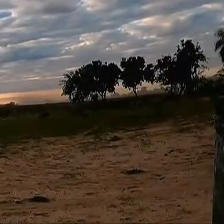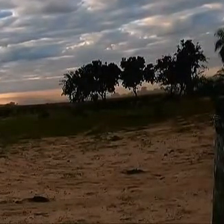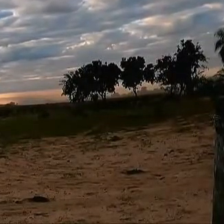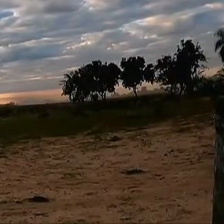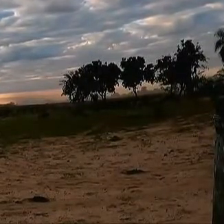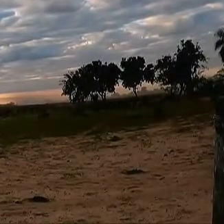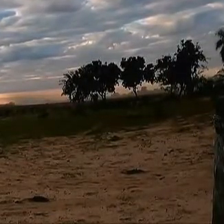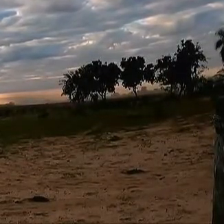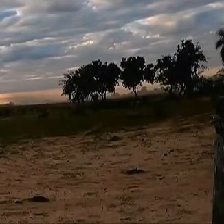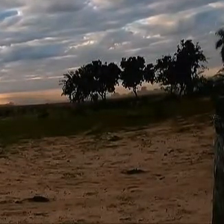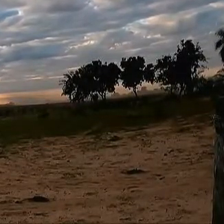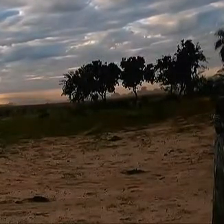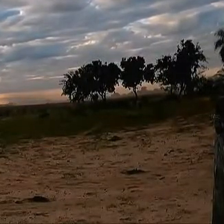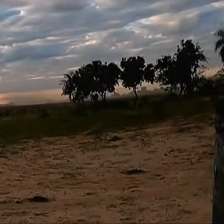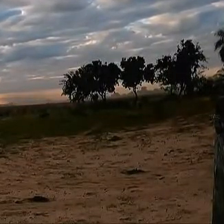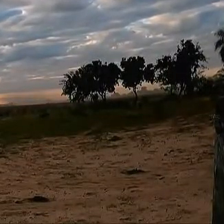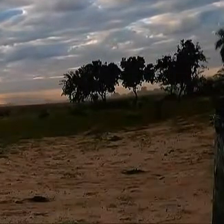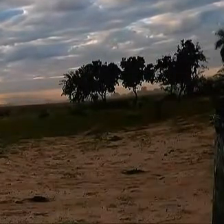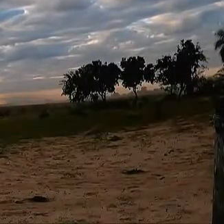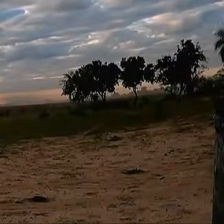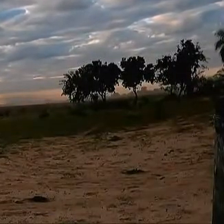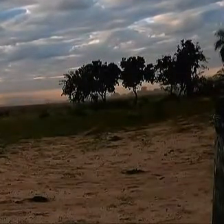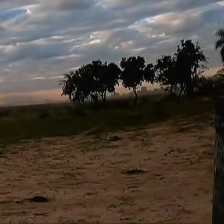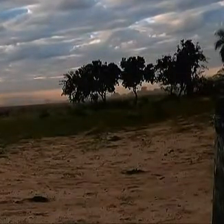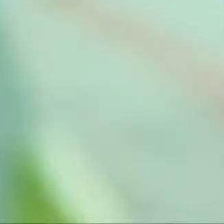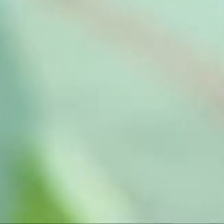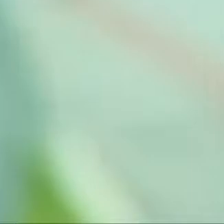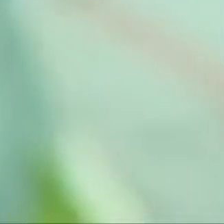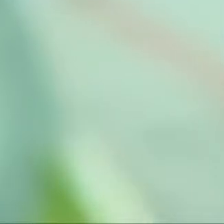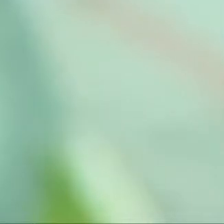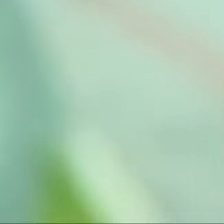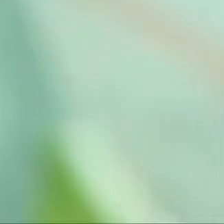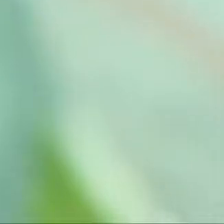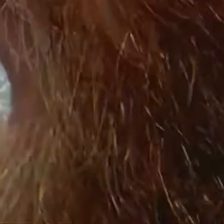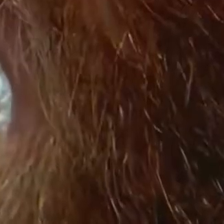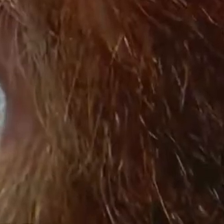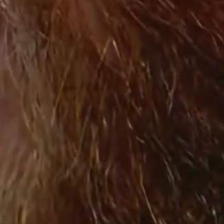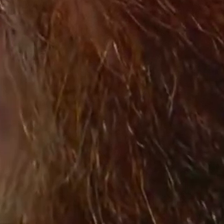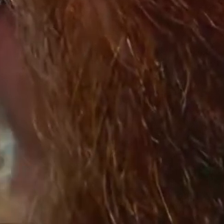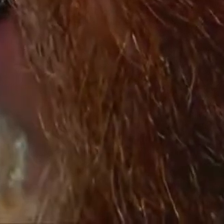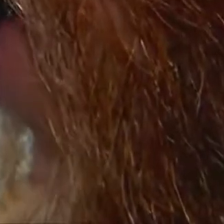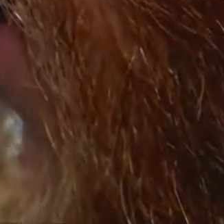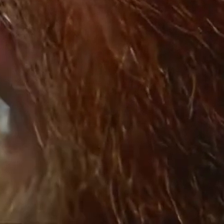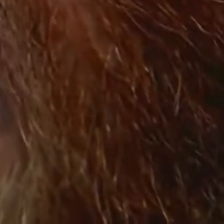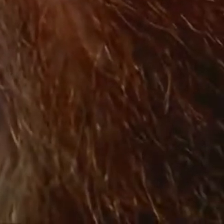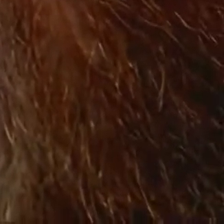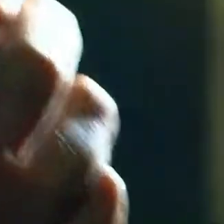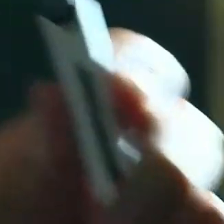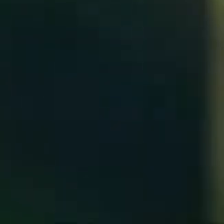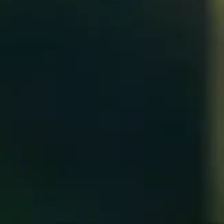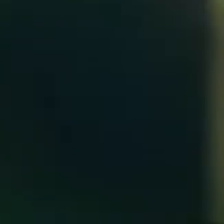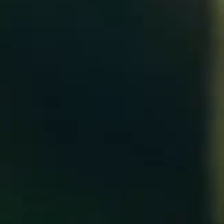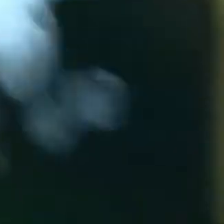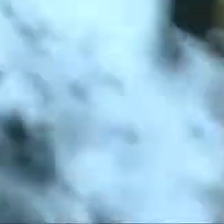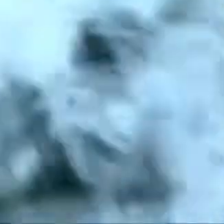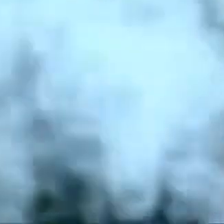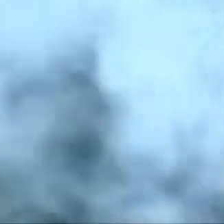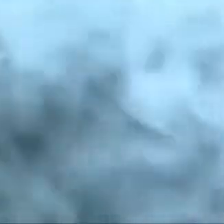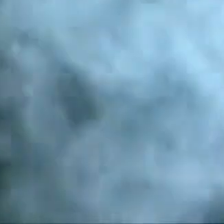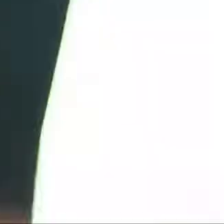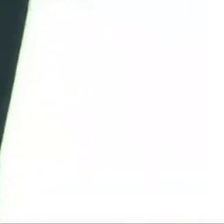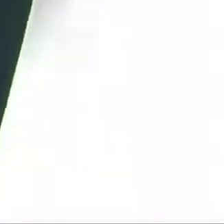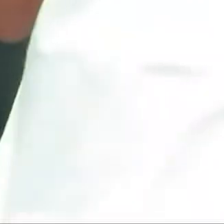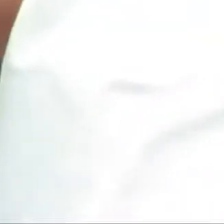água nos últimos 30 anos e o Pantanal foi o mais atingido. E a Fundação do Câncer lança uma campanha de alerta sobre